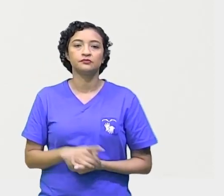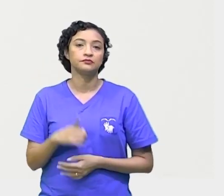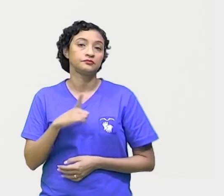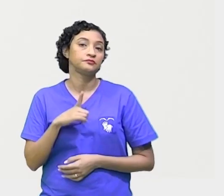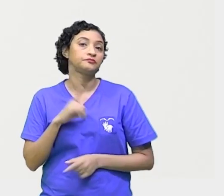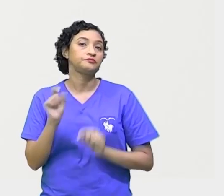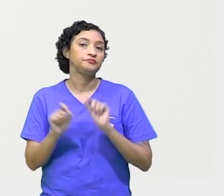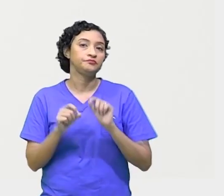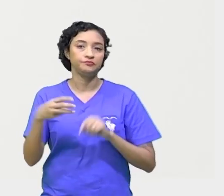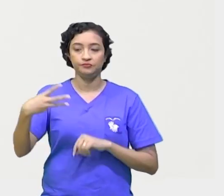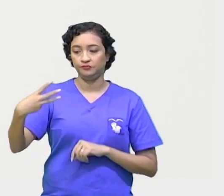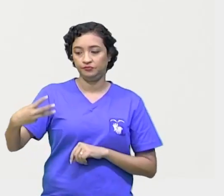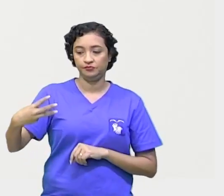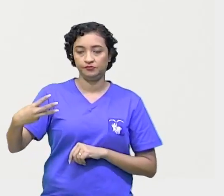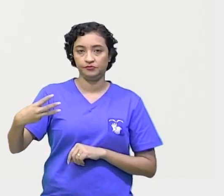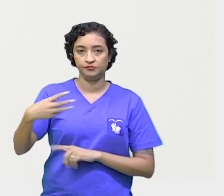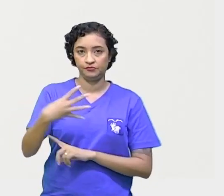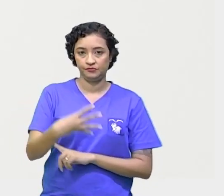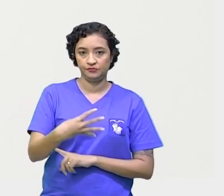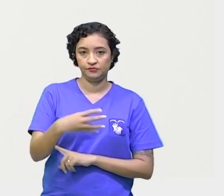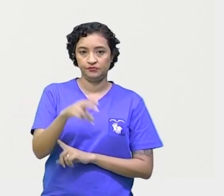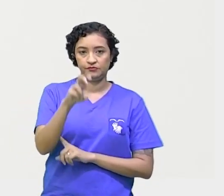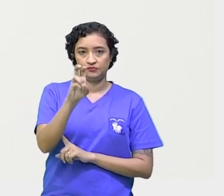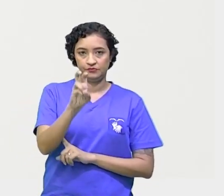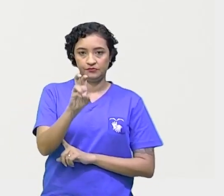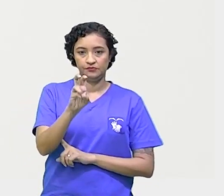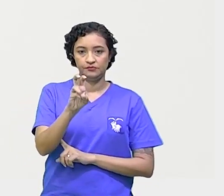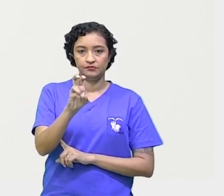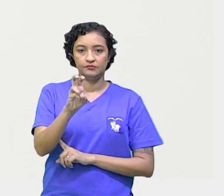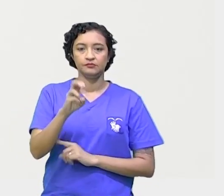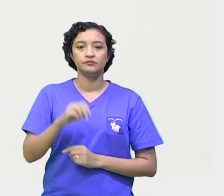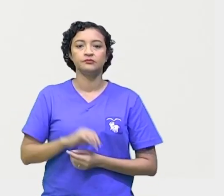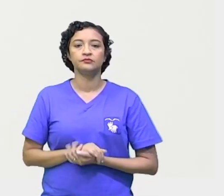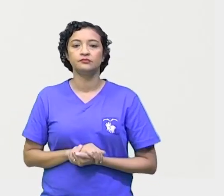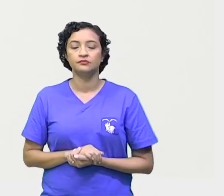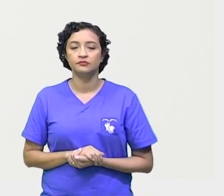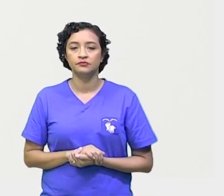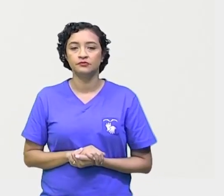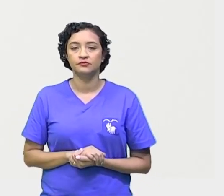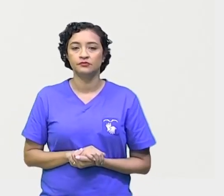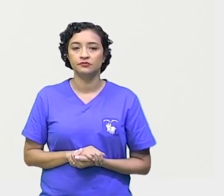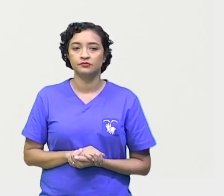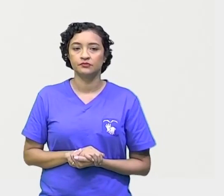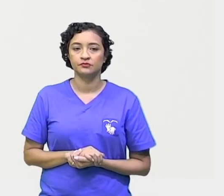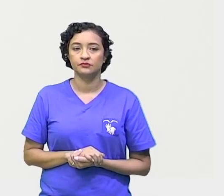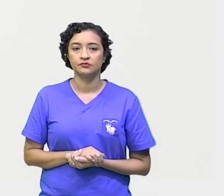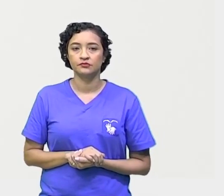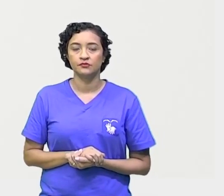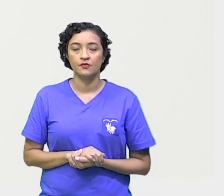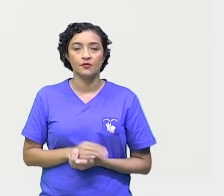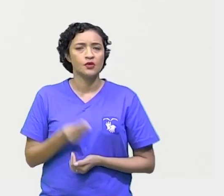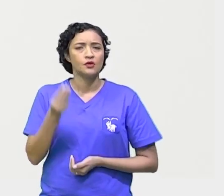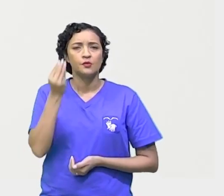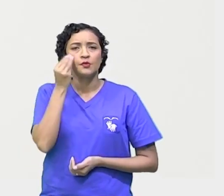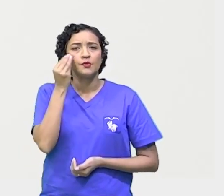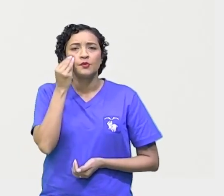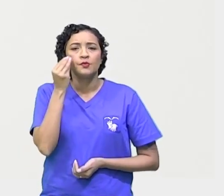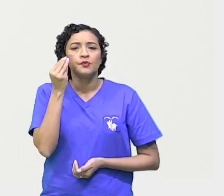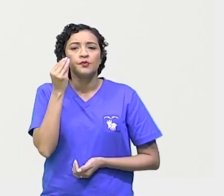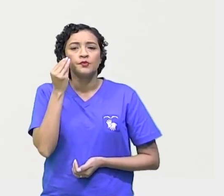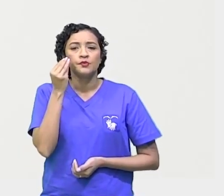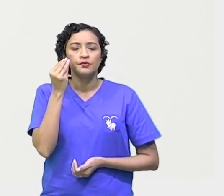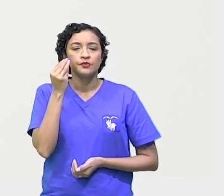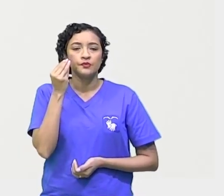que 3 4 e 5 cm Vamos colocar essas dimensões